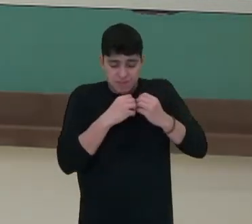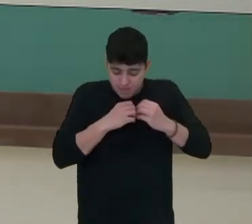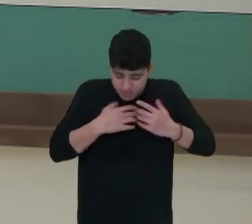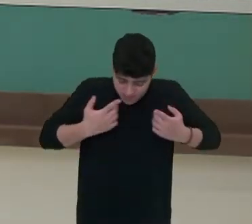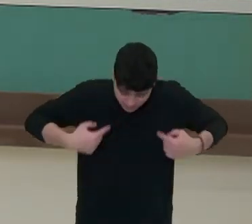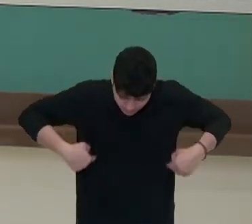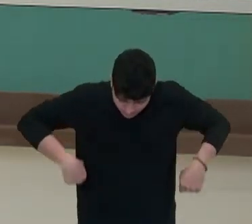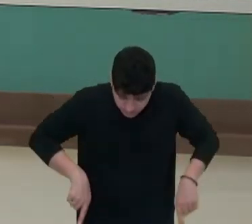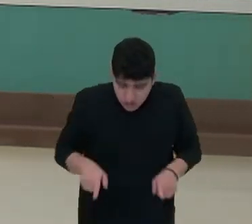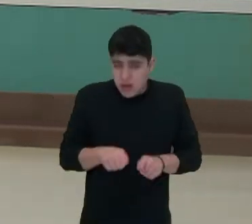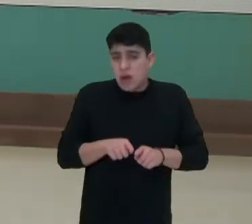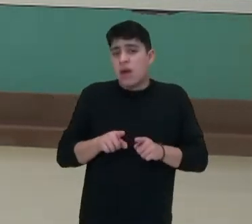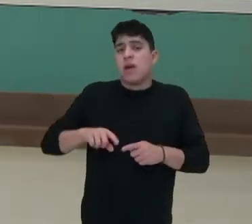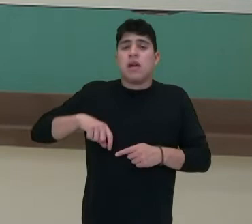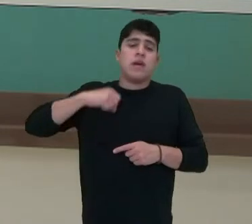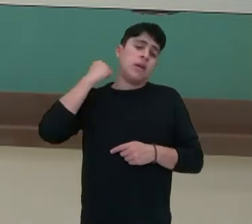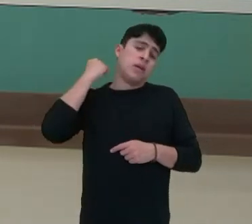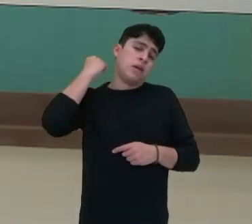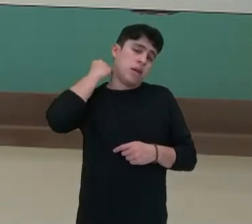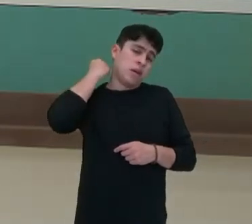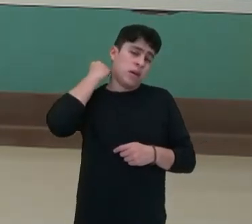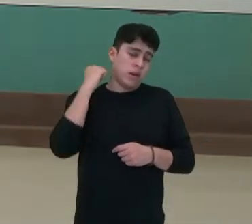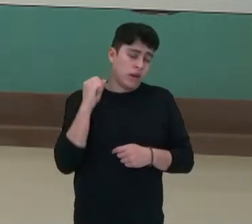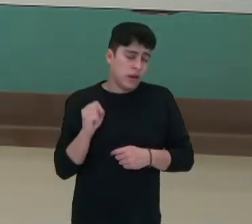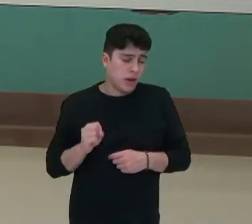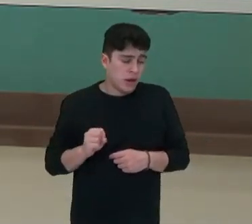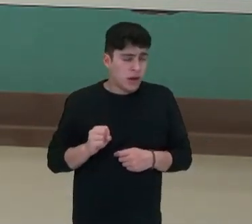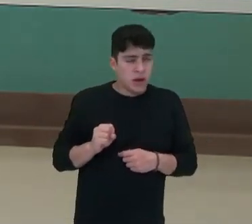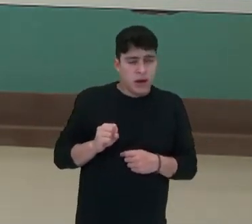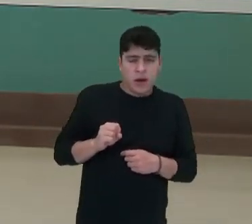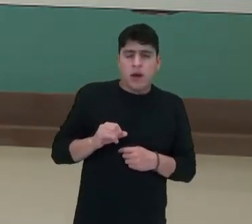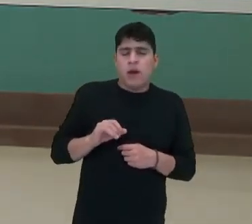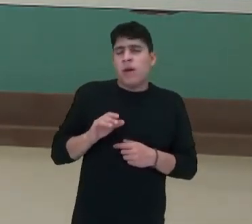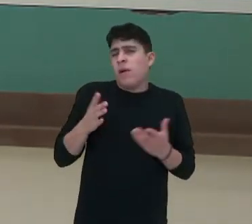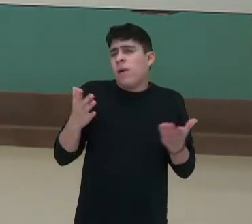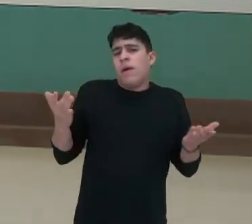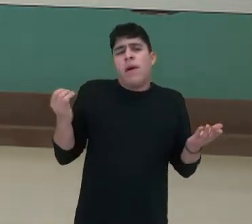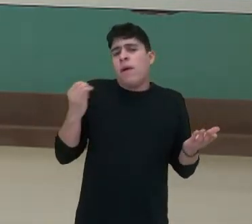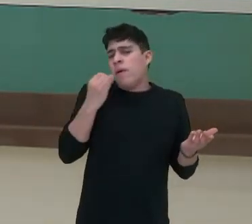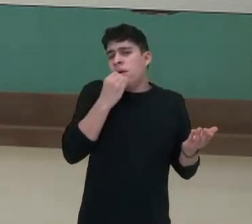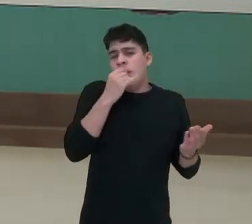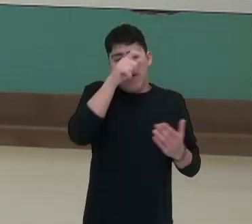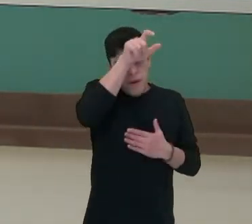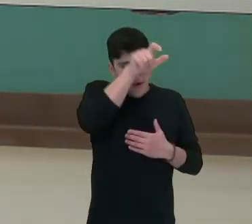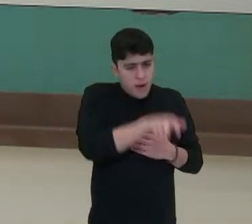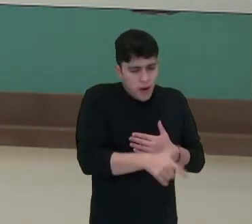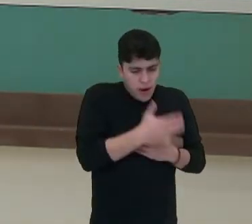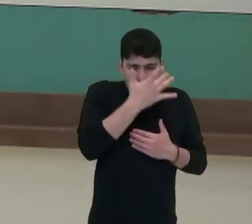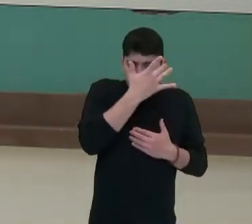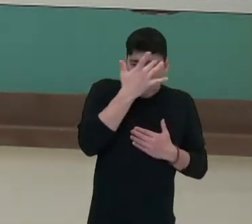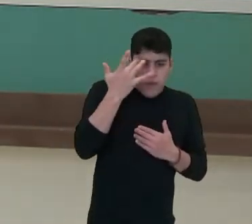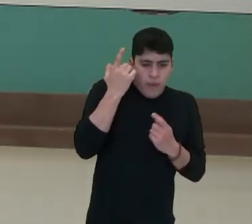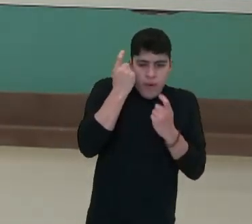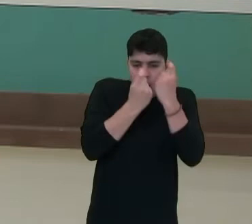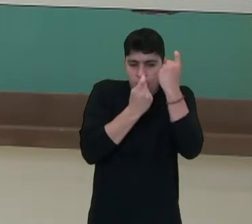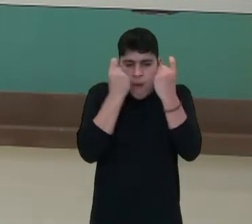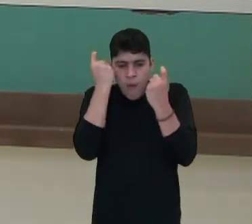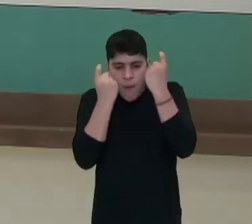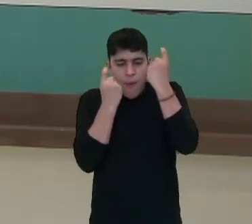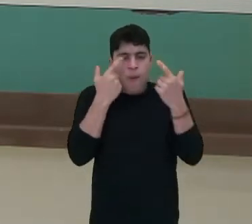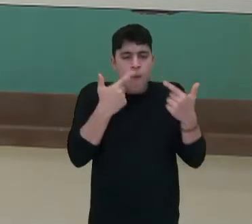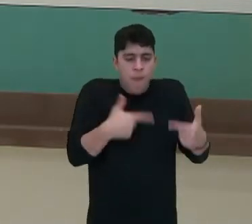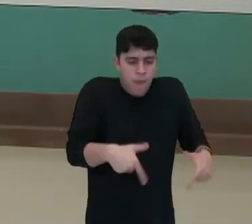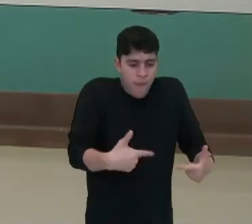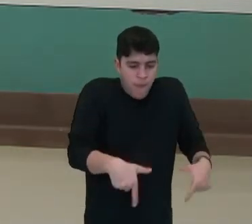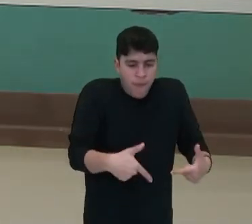sistema, e estresse, né? Situações onde a pessoa fica nervosa, fica preocupada. Então no trabalho